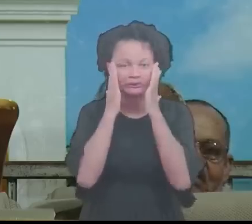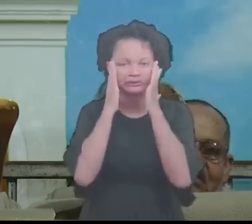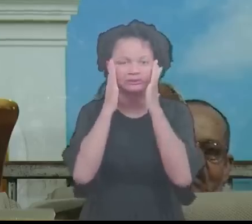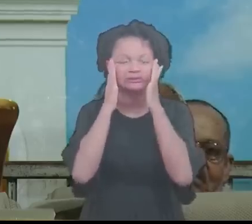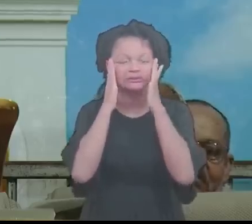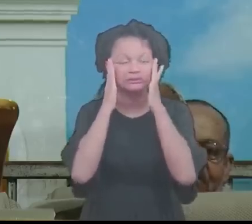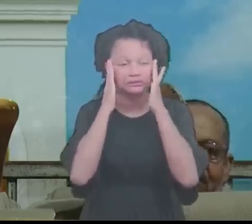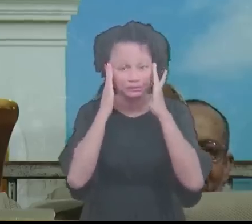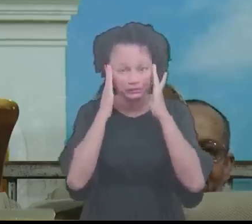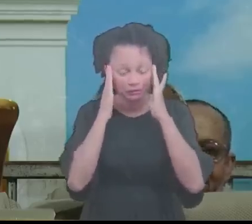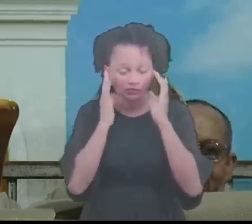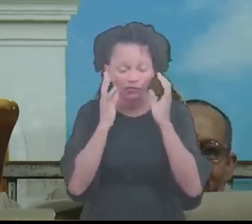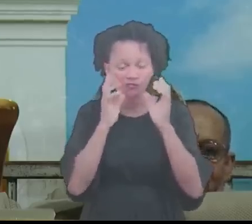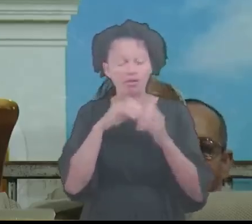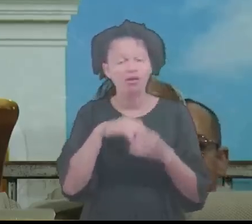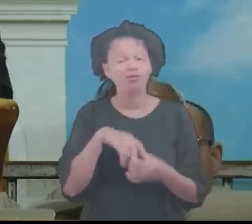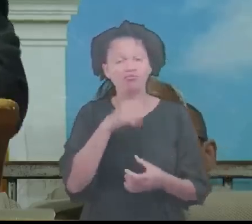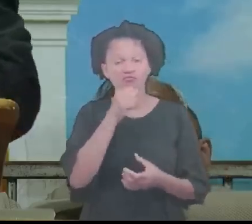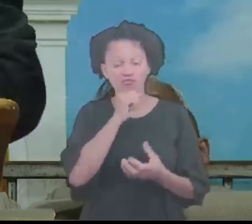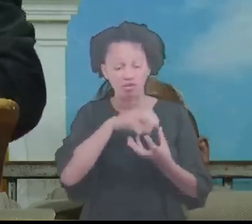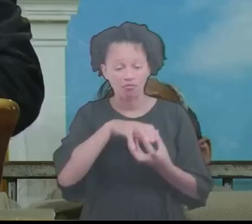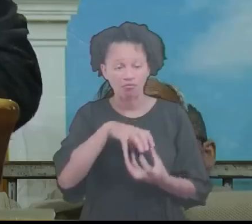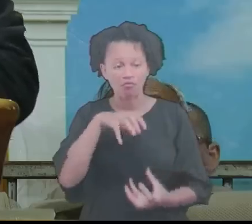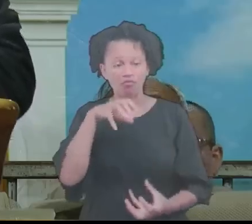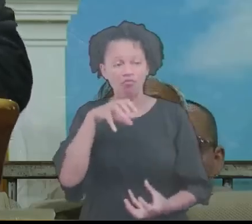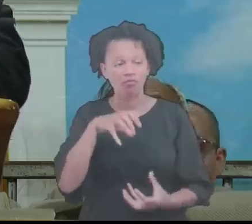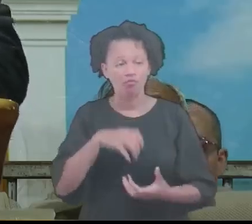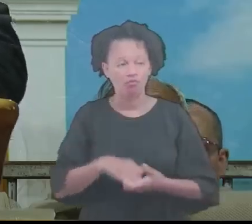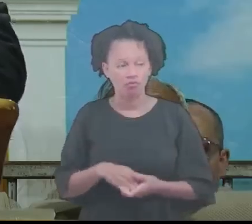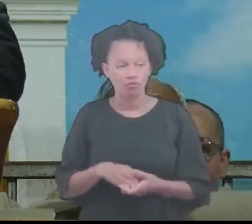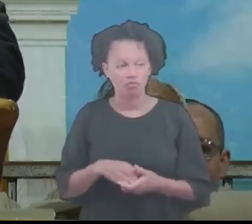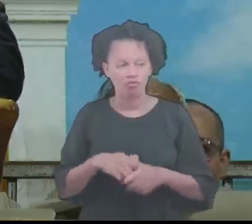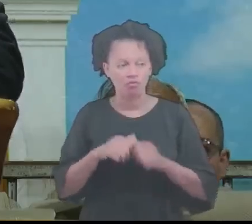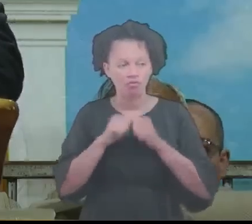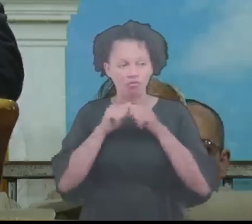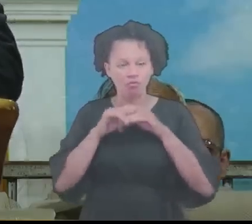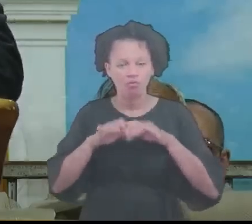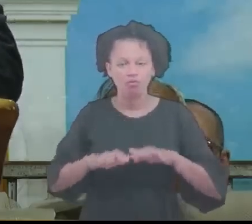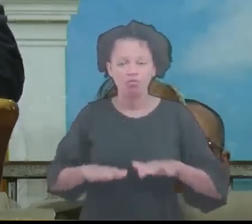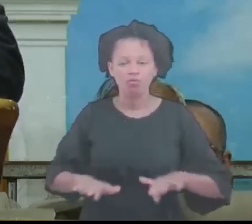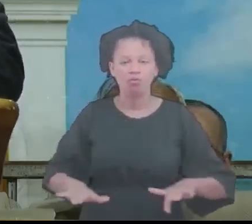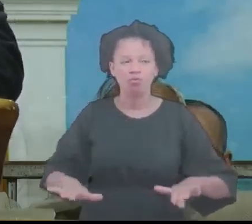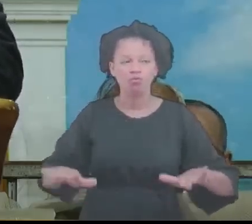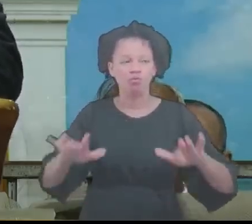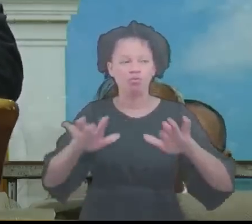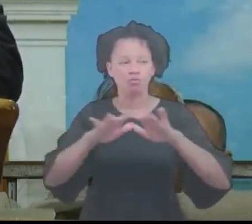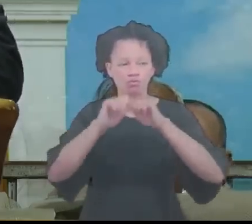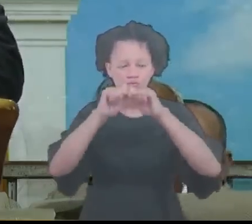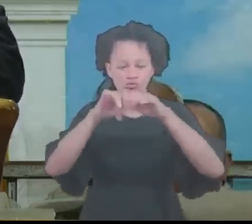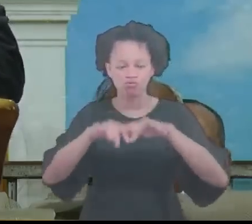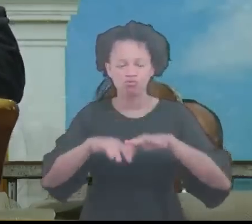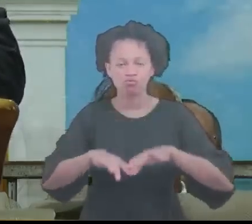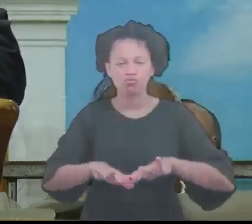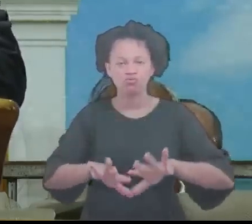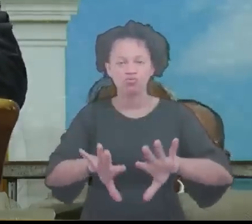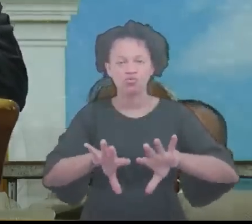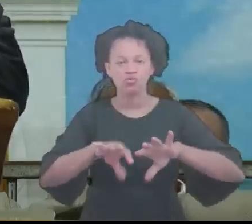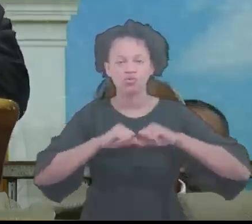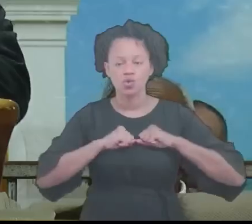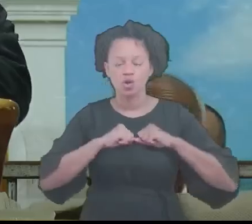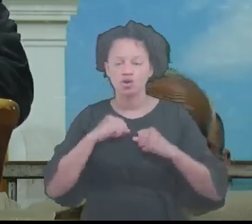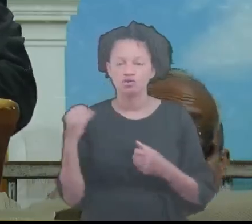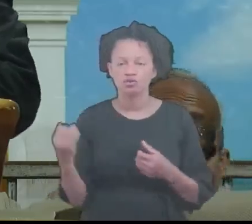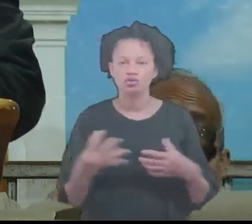Quando ela for ficando velha, eu derramo o Espírito Santo nela e ela fica novinha em